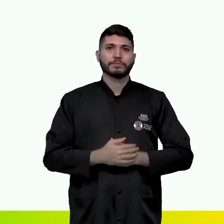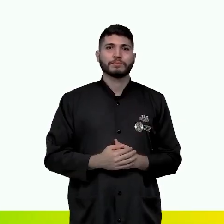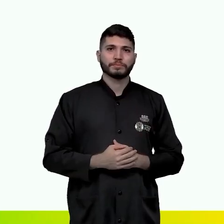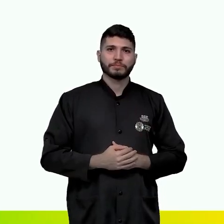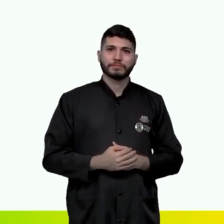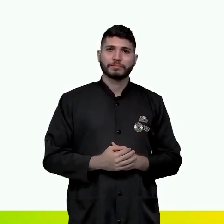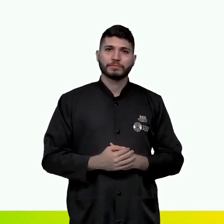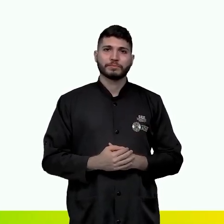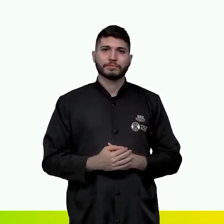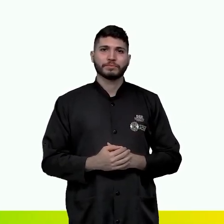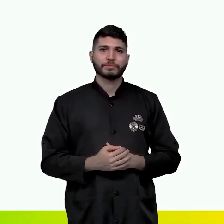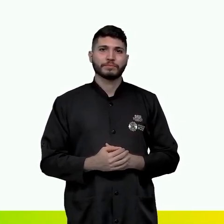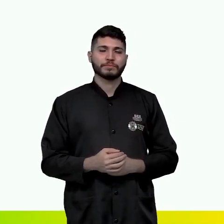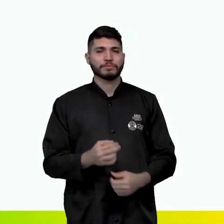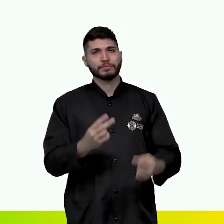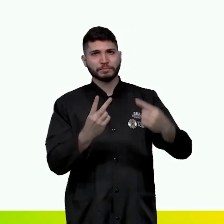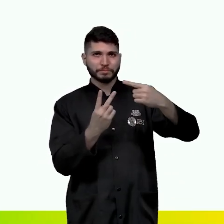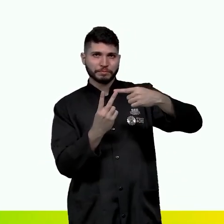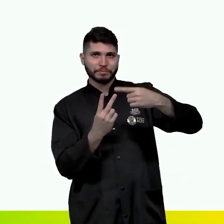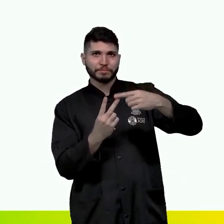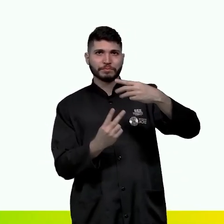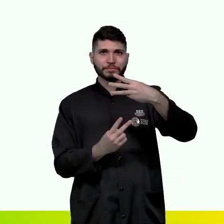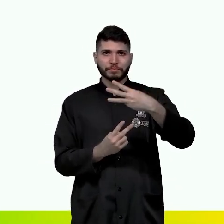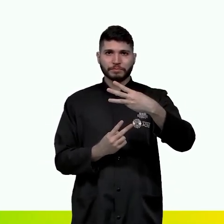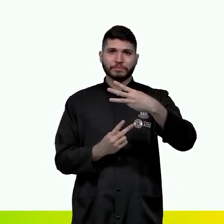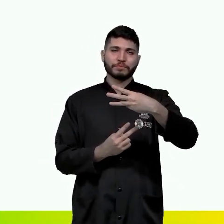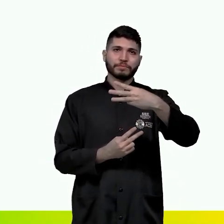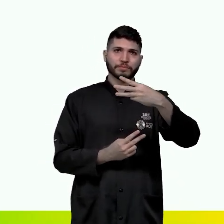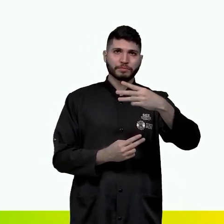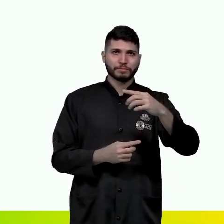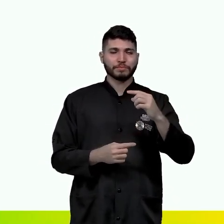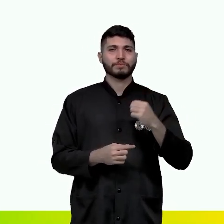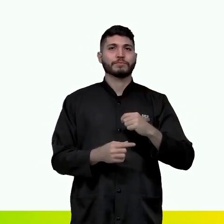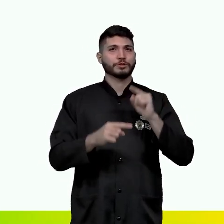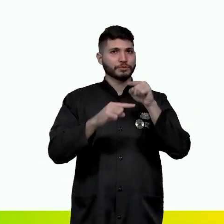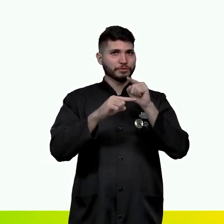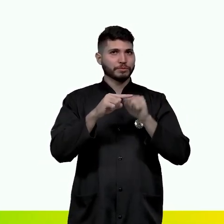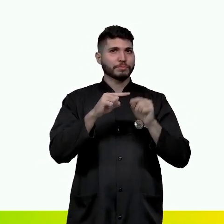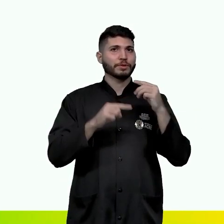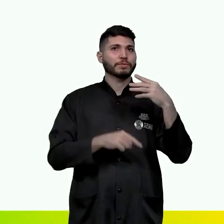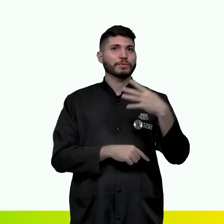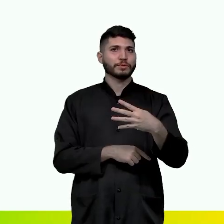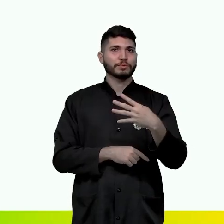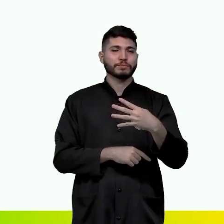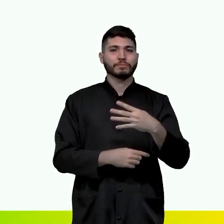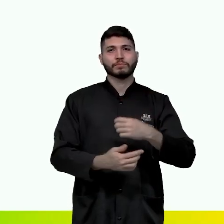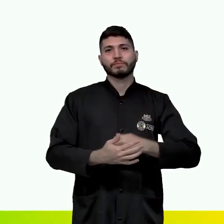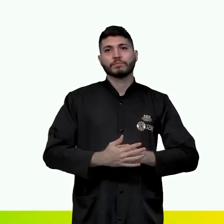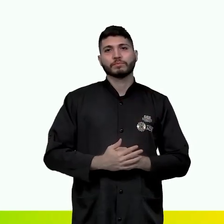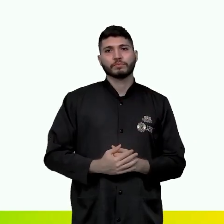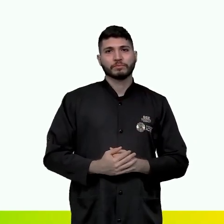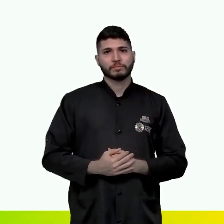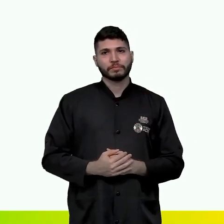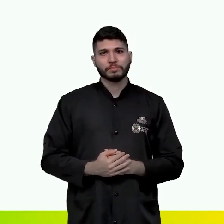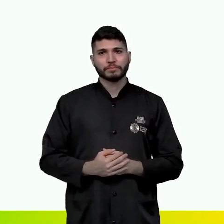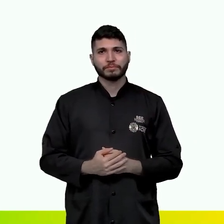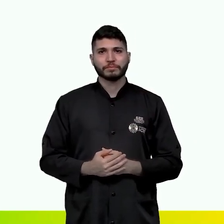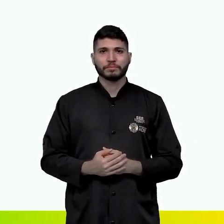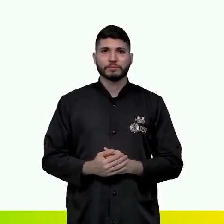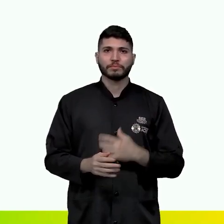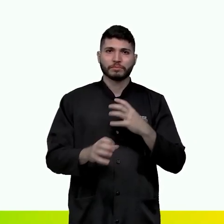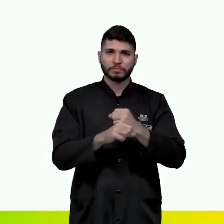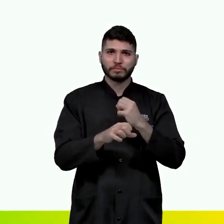Vezes raiz de 3 dividido para 4. Quando você fizer, você vai obter 3L ao